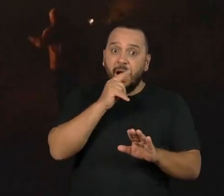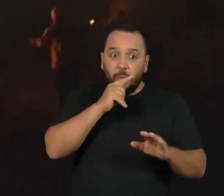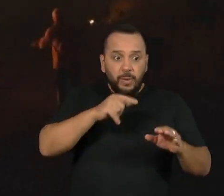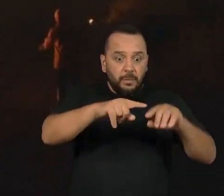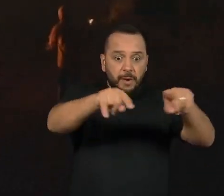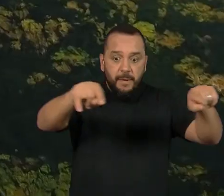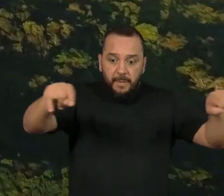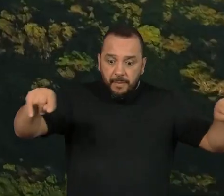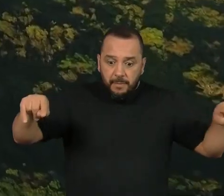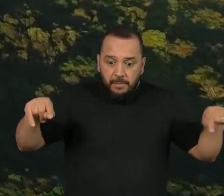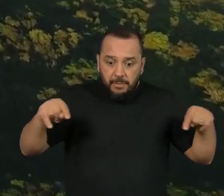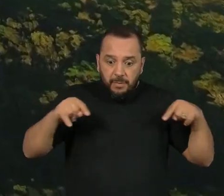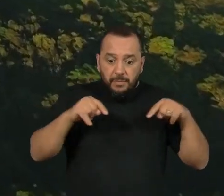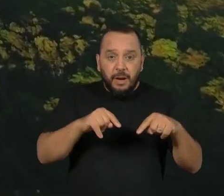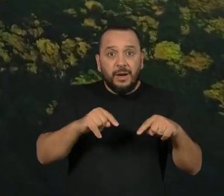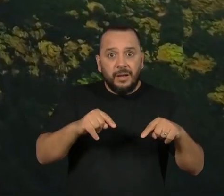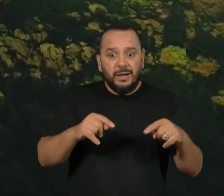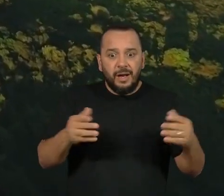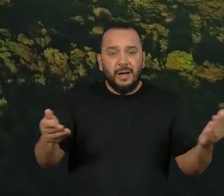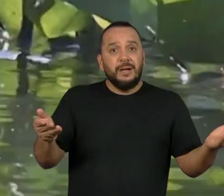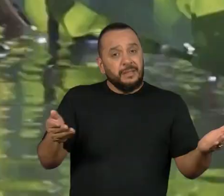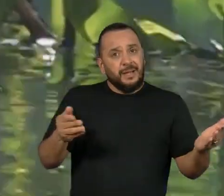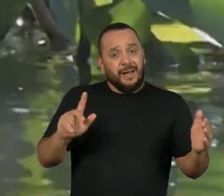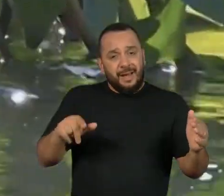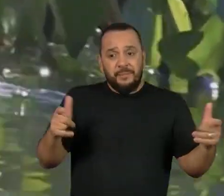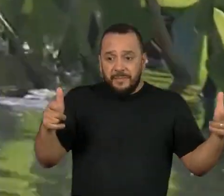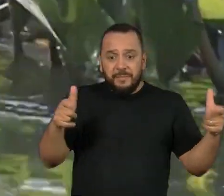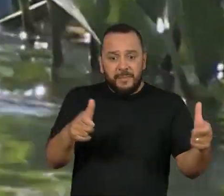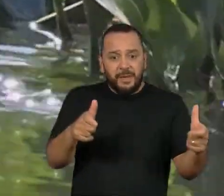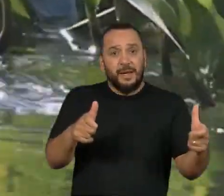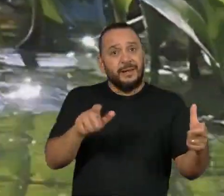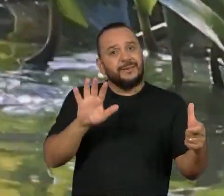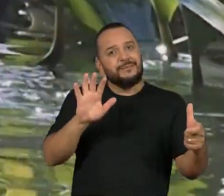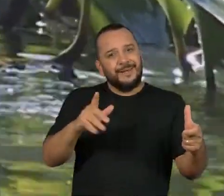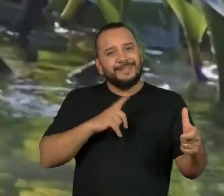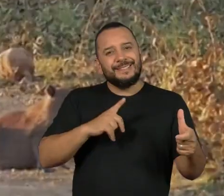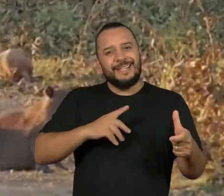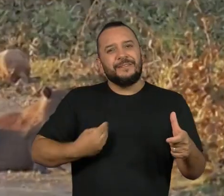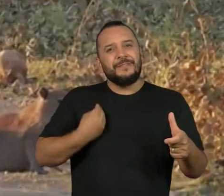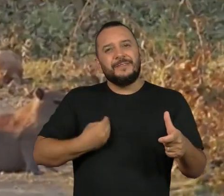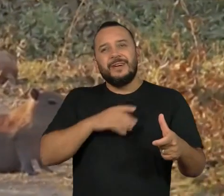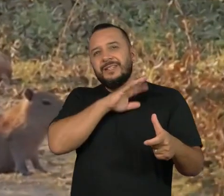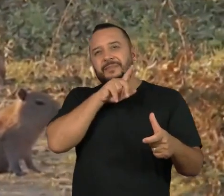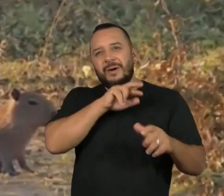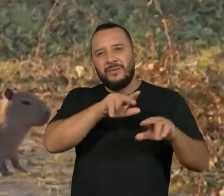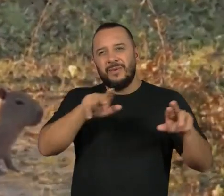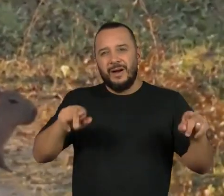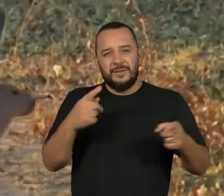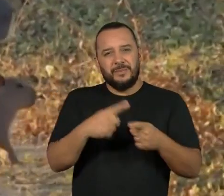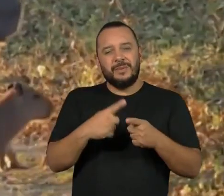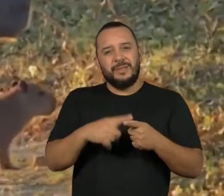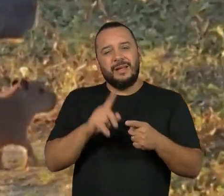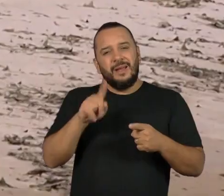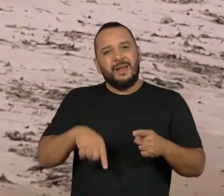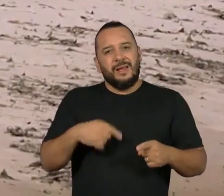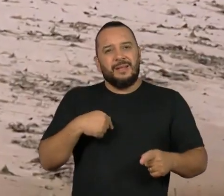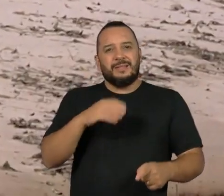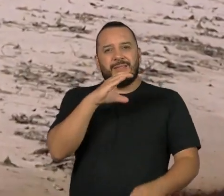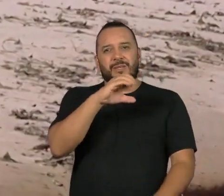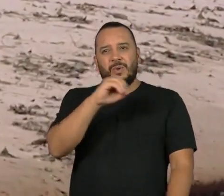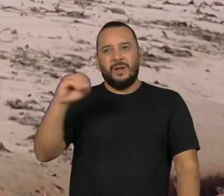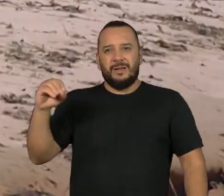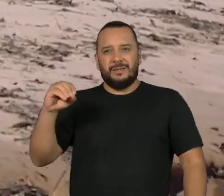biomas brasileiros, mas um grande santuário de biodiversidade. Situado na região centro-oeste do país,